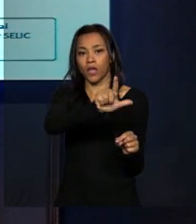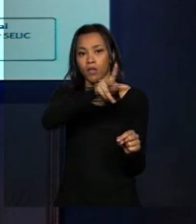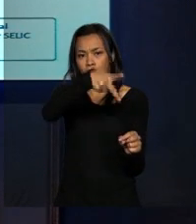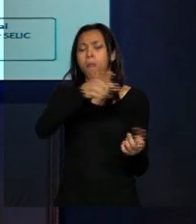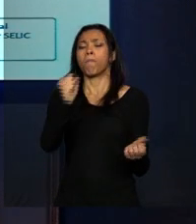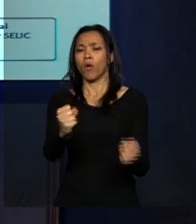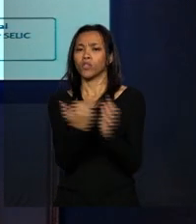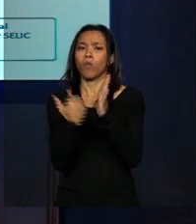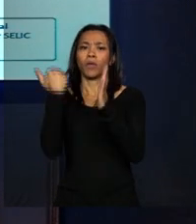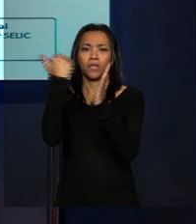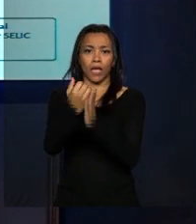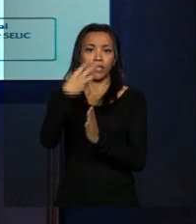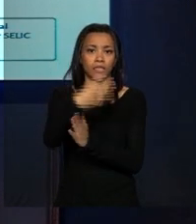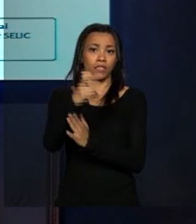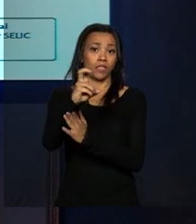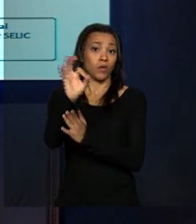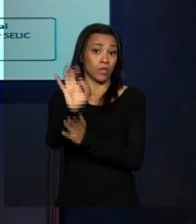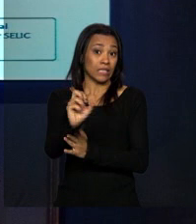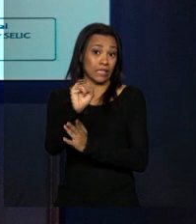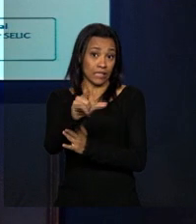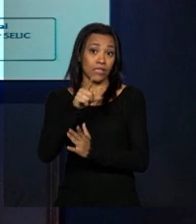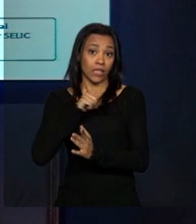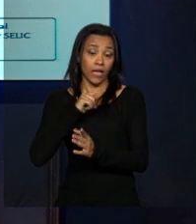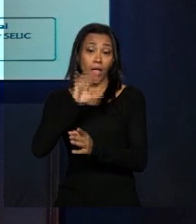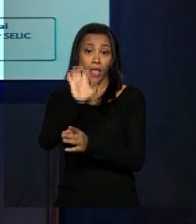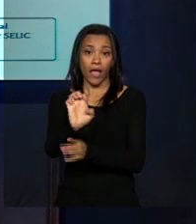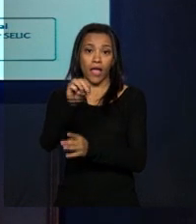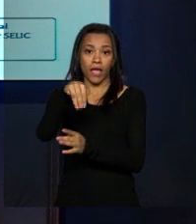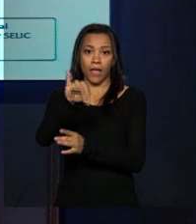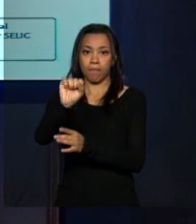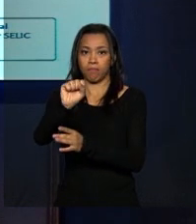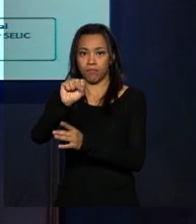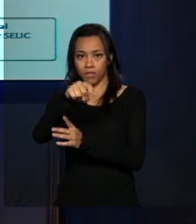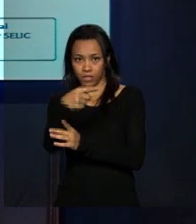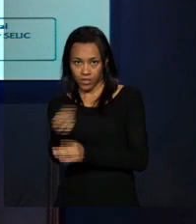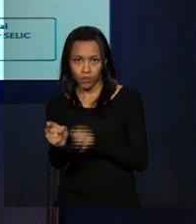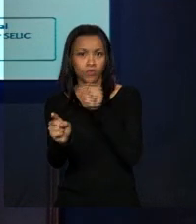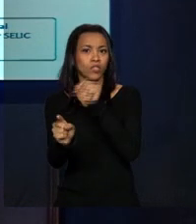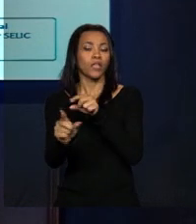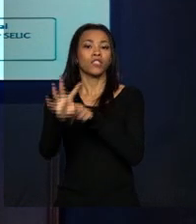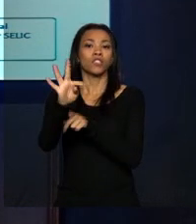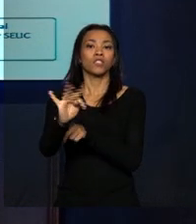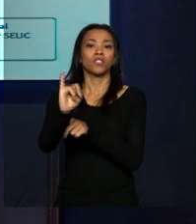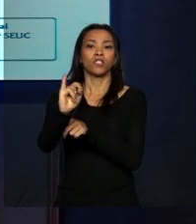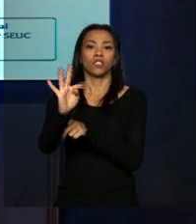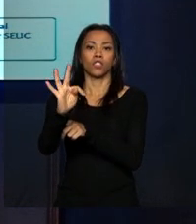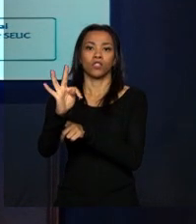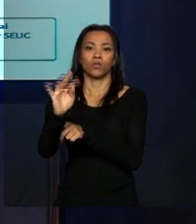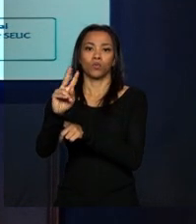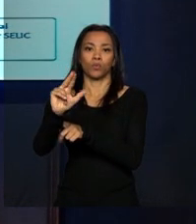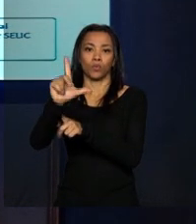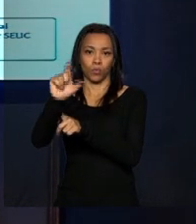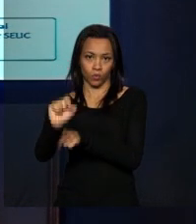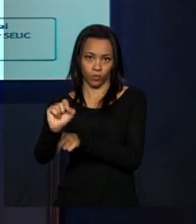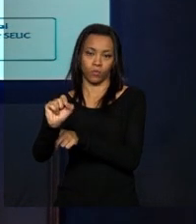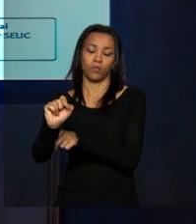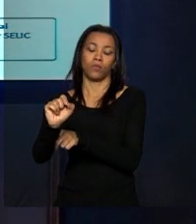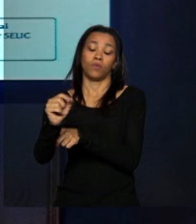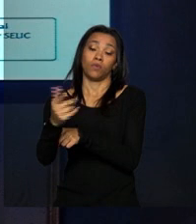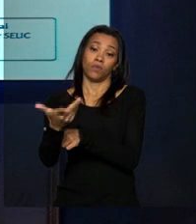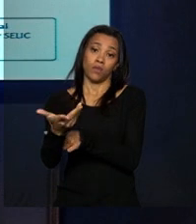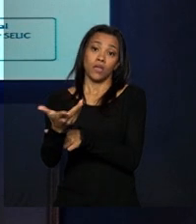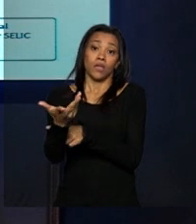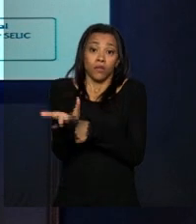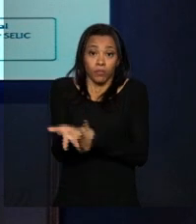35% se houver essa emissão desses títulos de dívida de infraestrutura Portanto